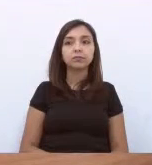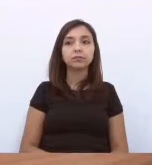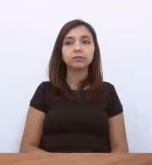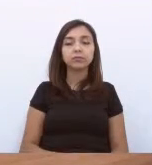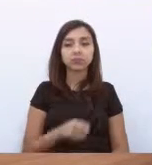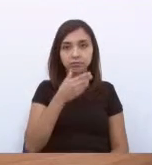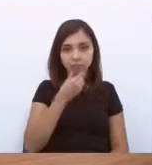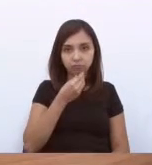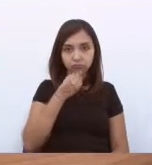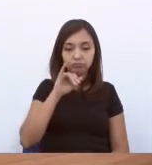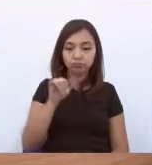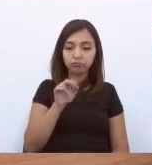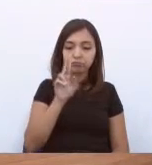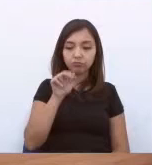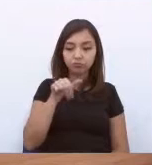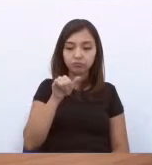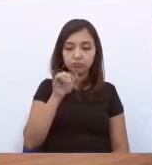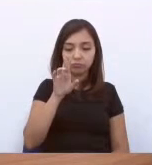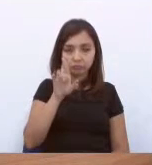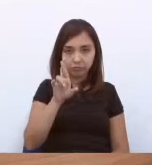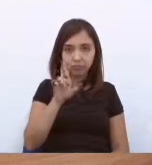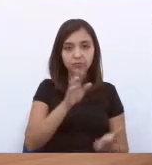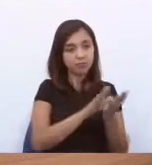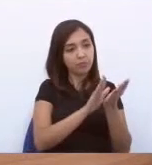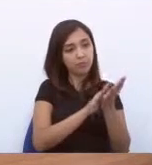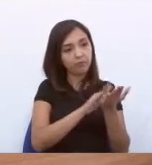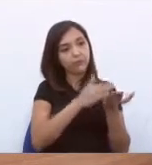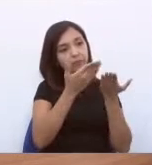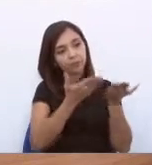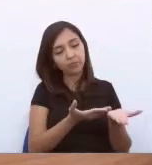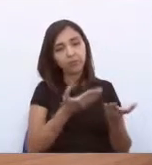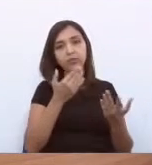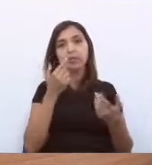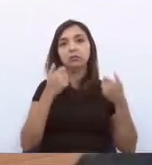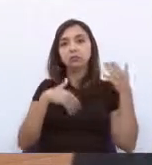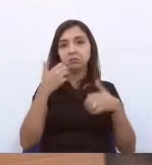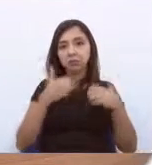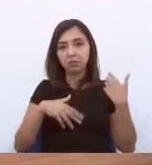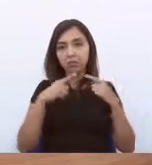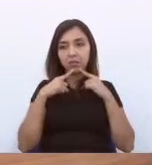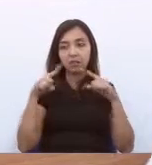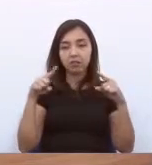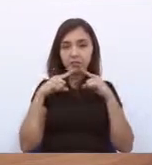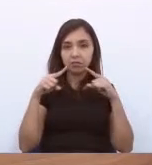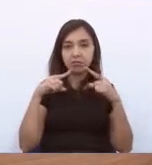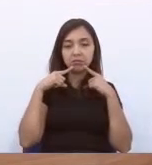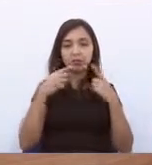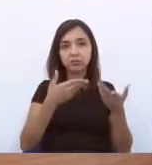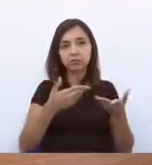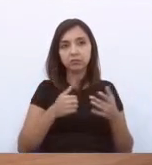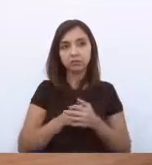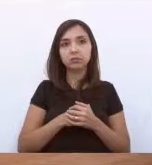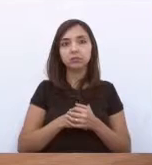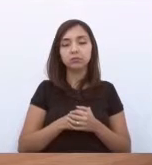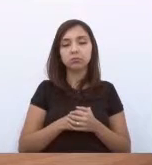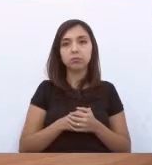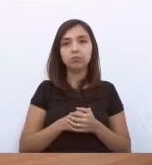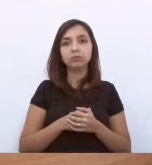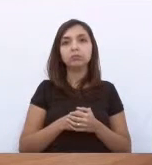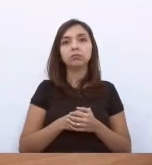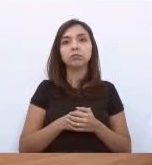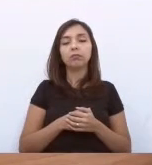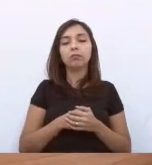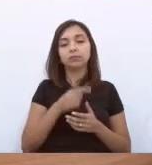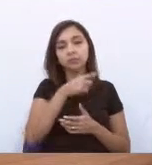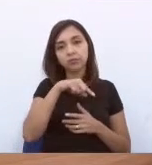Júnior esteve aqui falando, realmente, parabenizar o Júnior pela reclamação, pelas